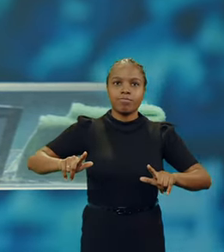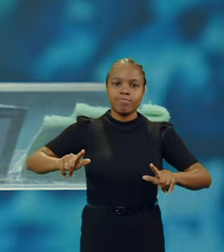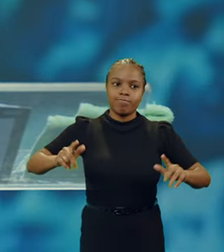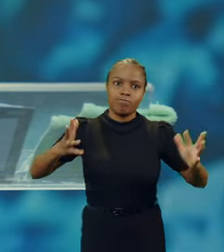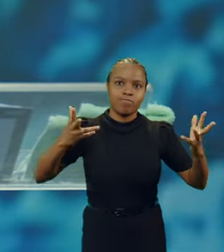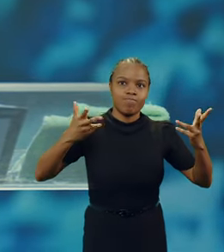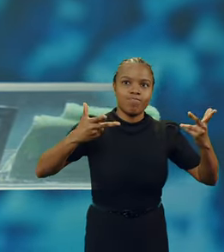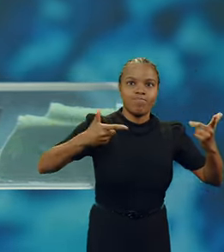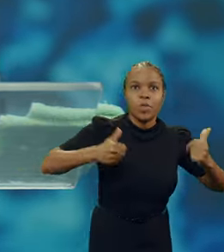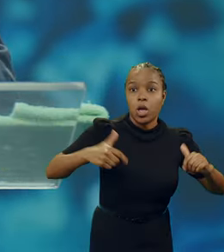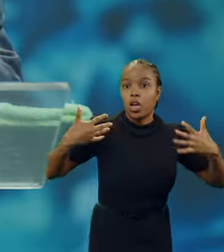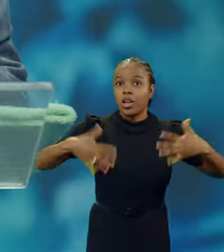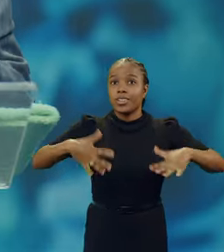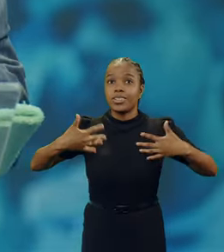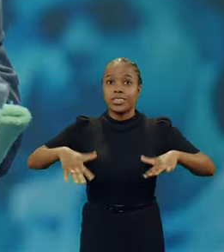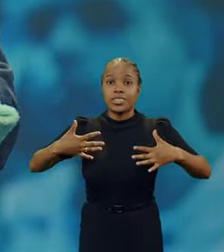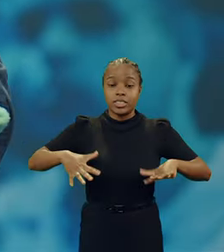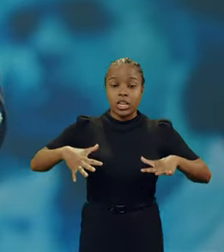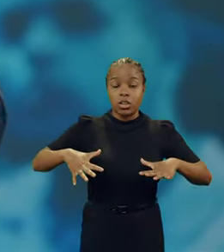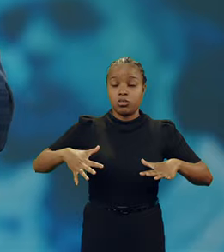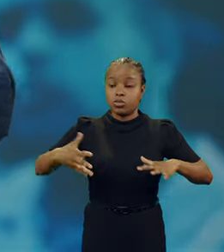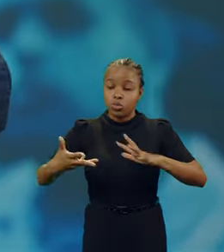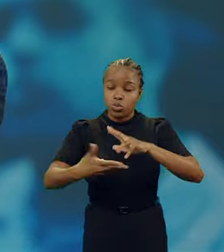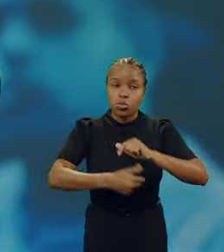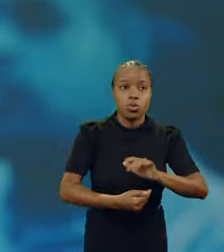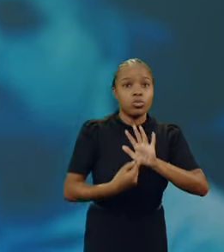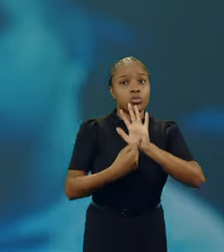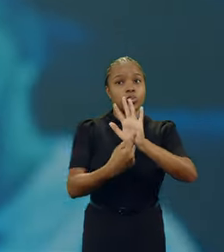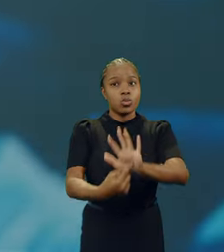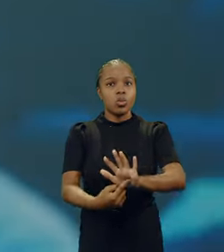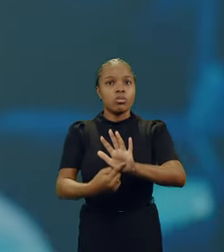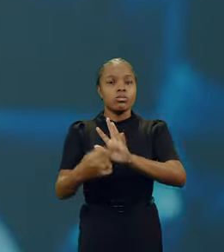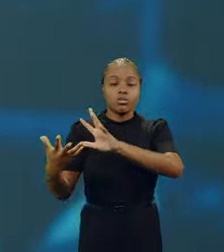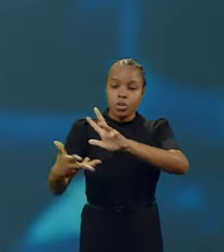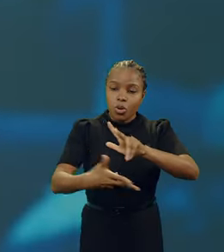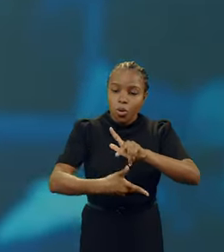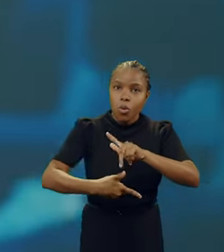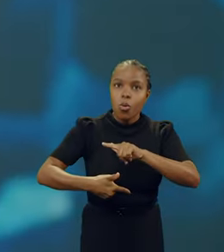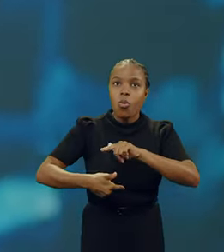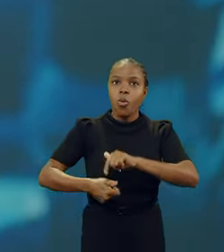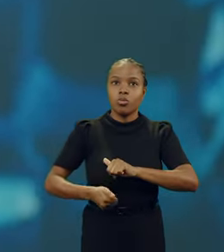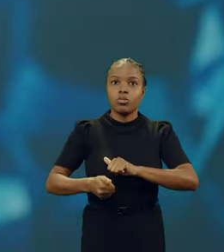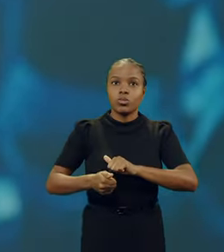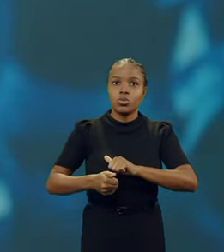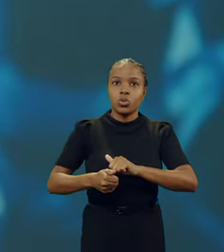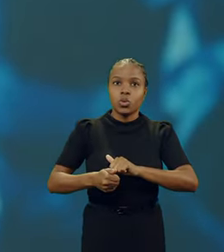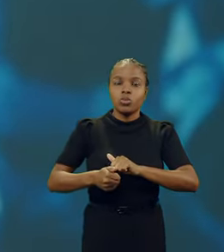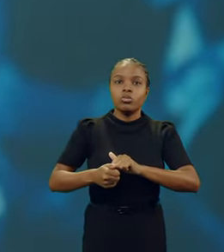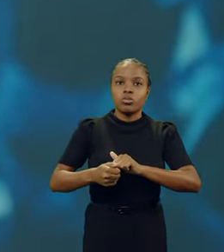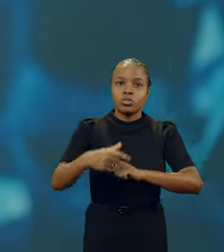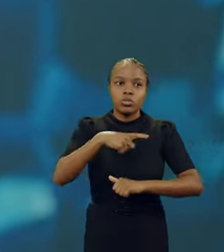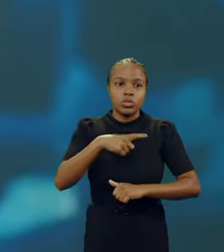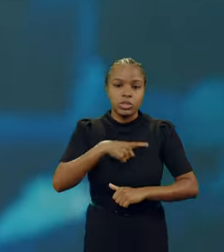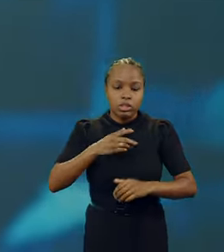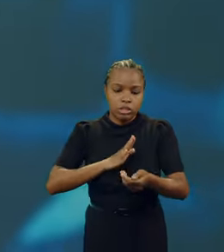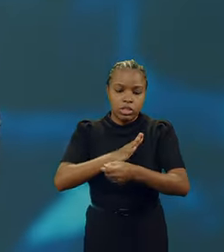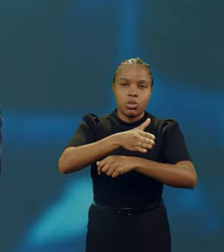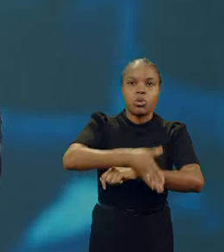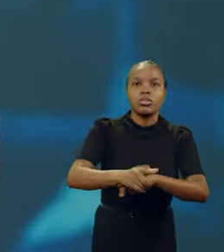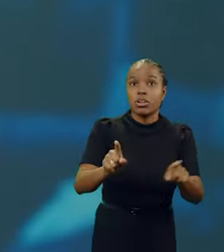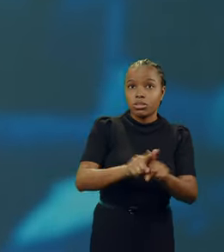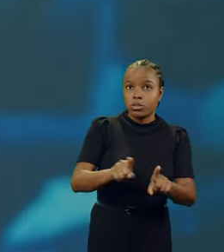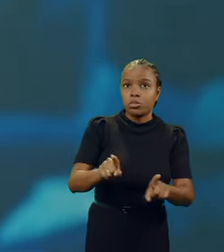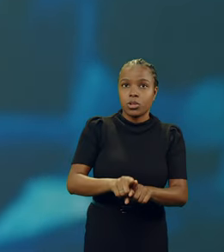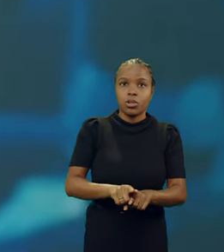que iria apresentar ao mundo o reino no qual eles teriam participação proeminente.